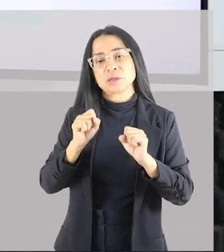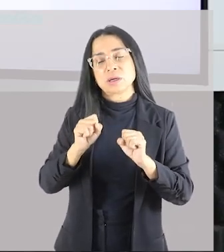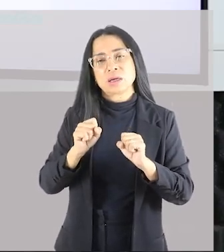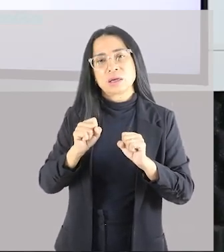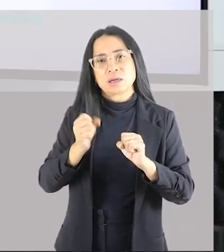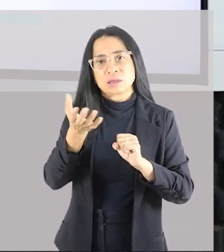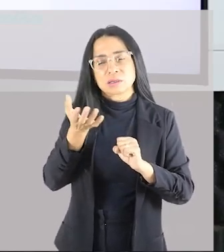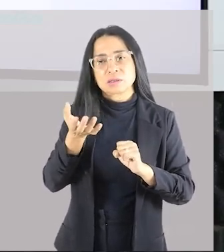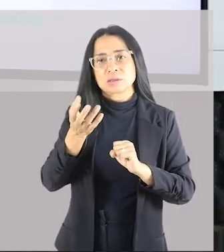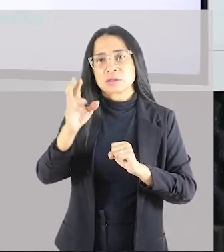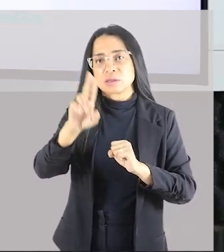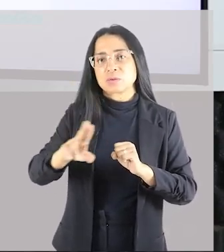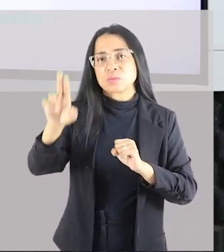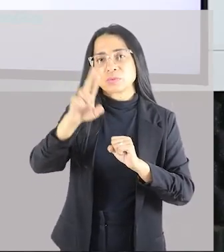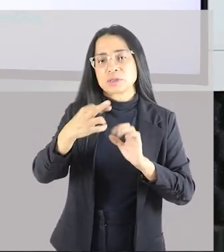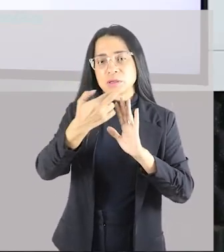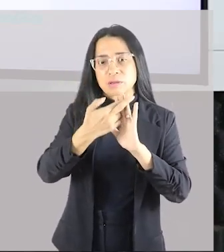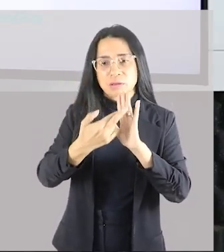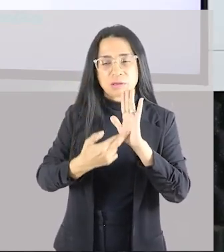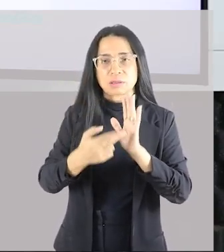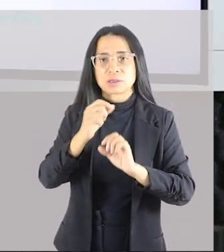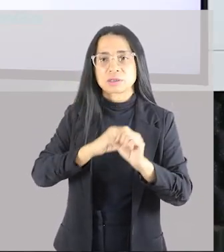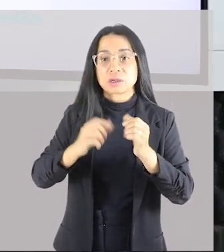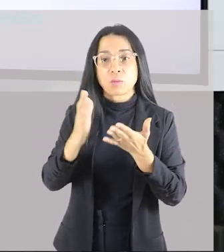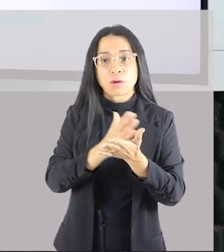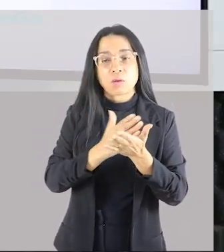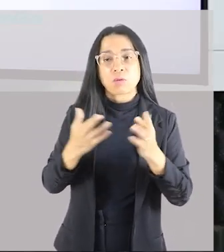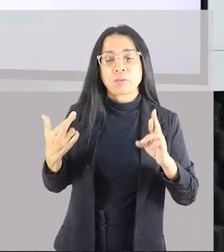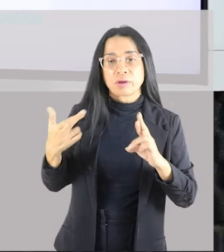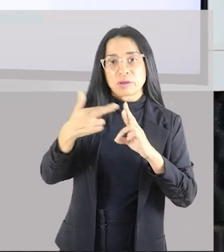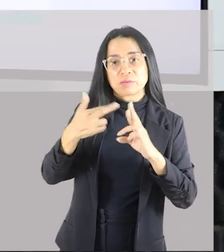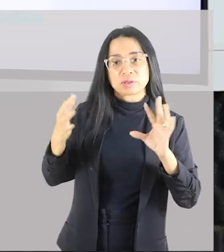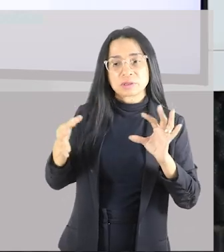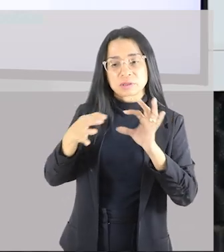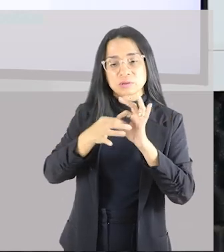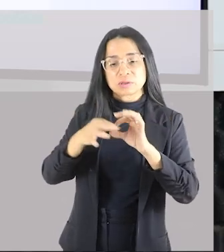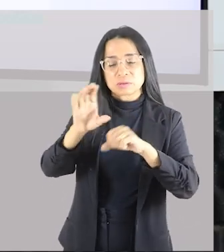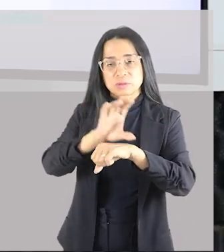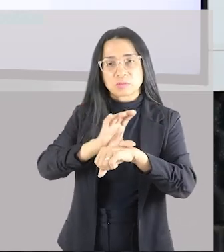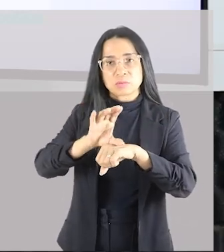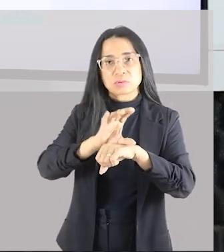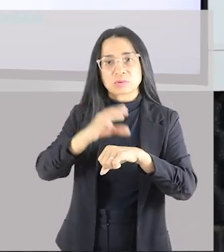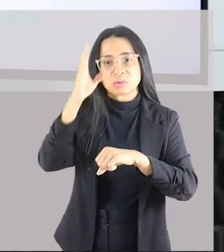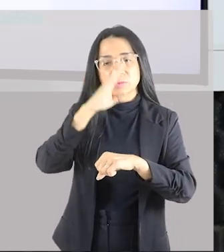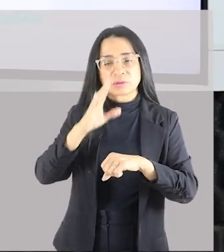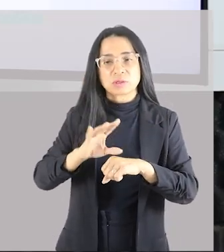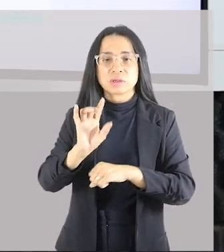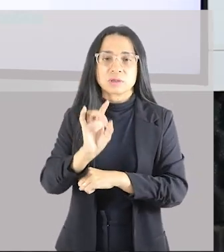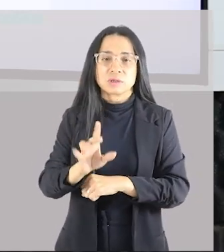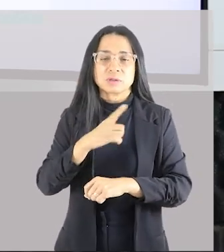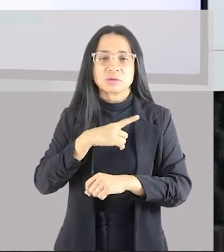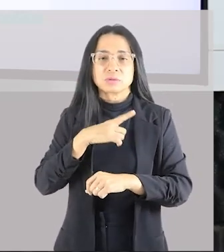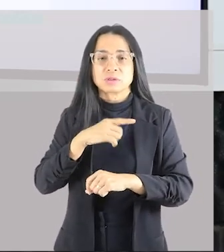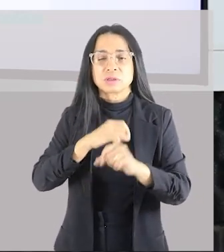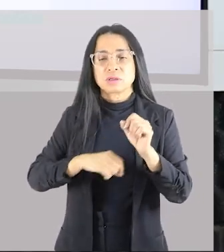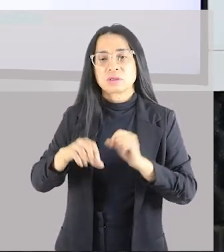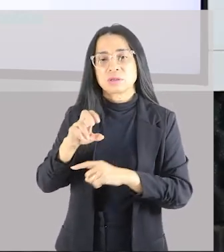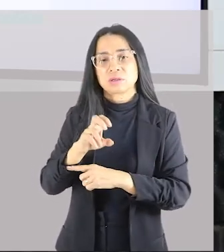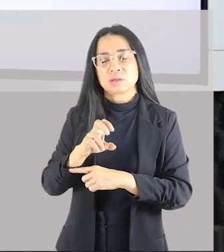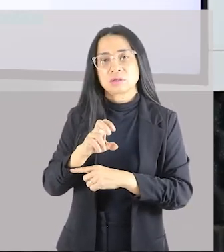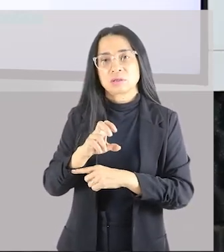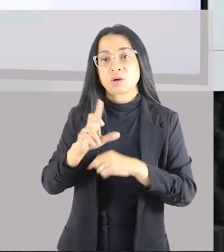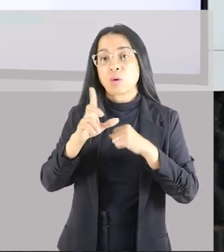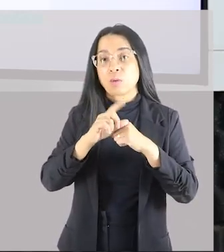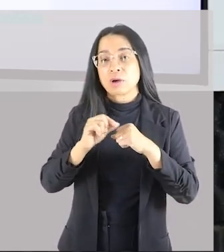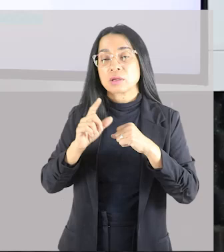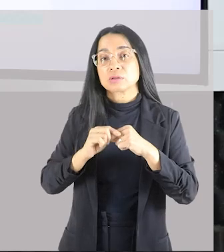redação alguma referência ou alguma associação a essa Constituição brasileira, basta vocês colocarem os artigos 5 e 6